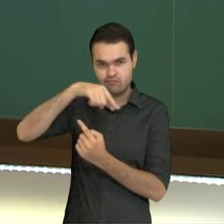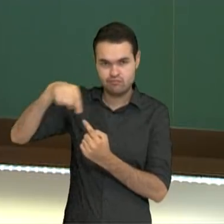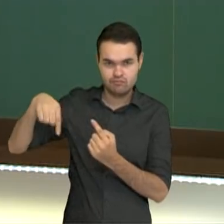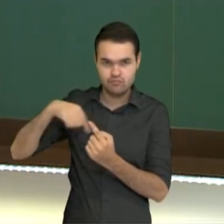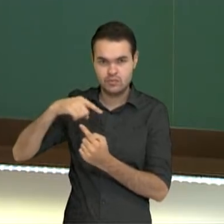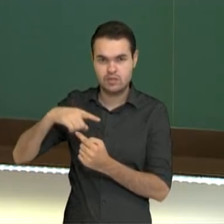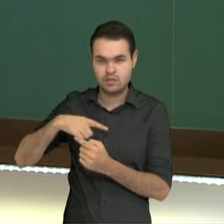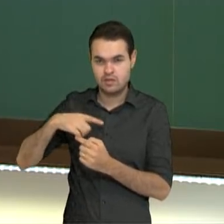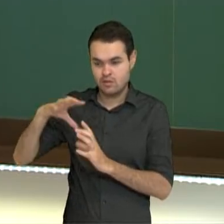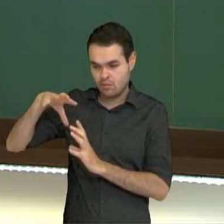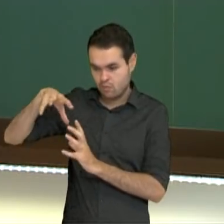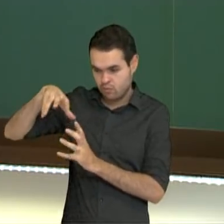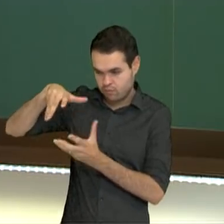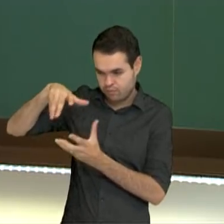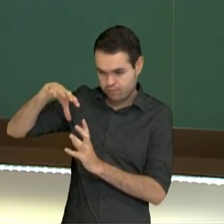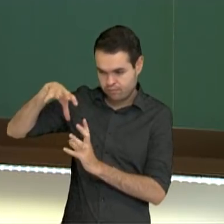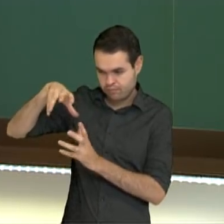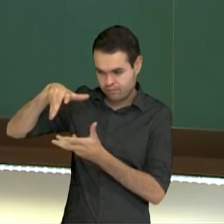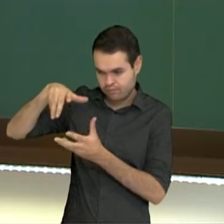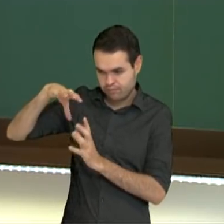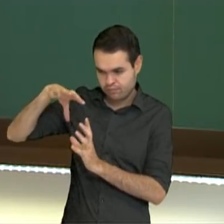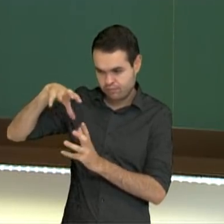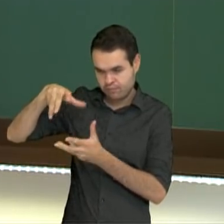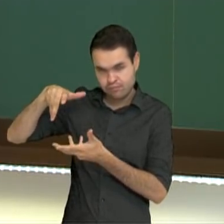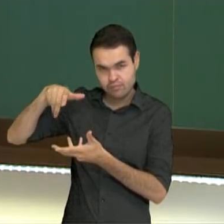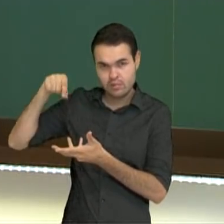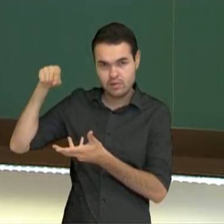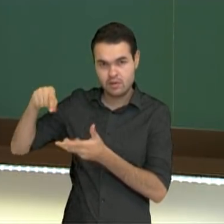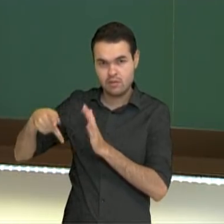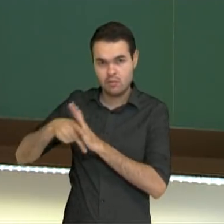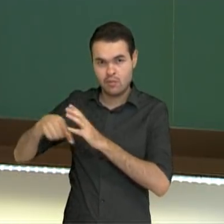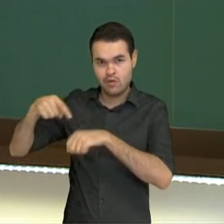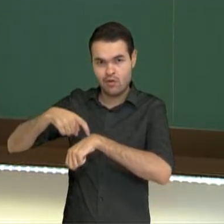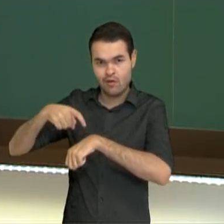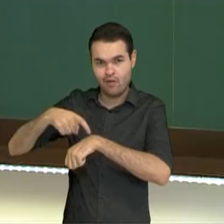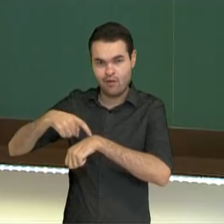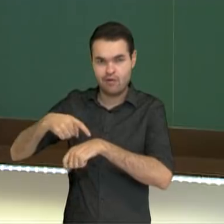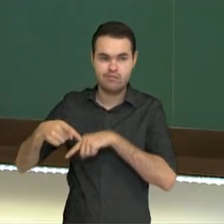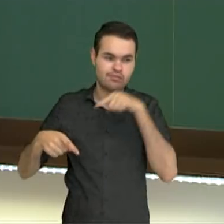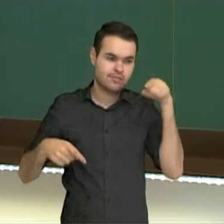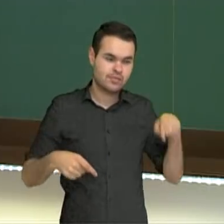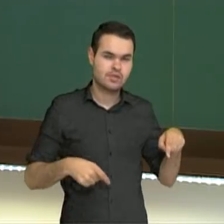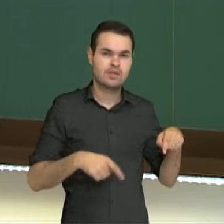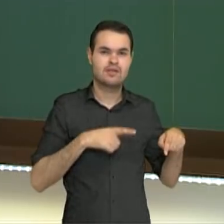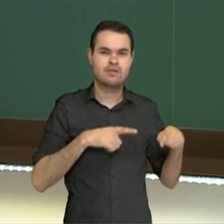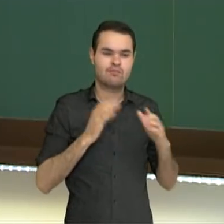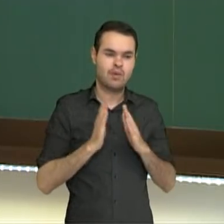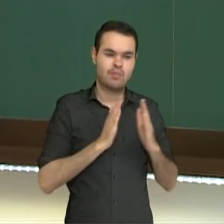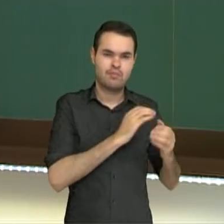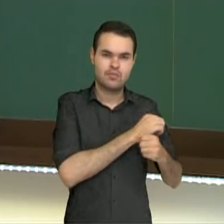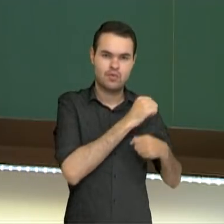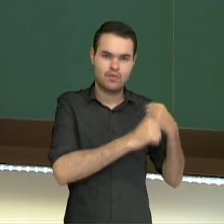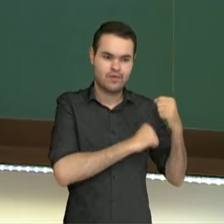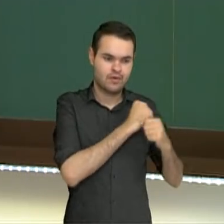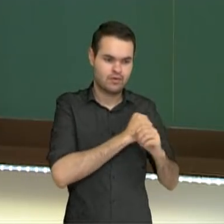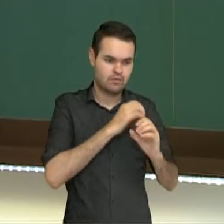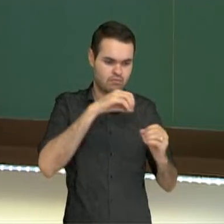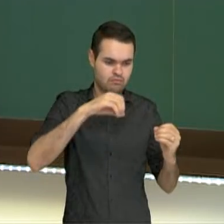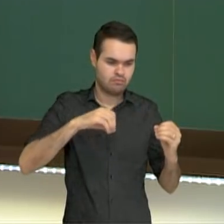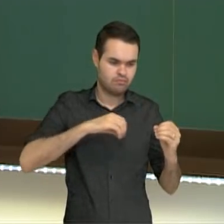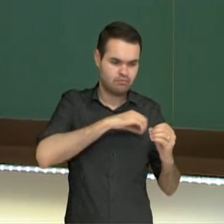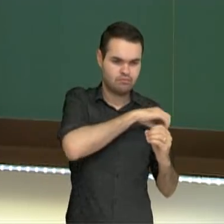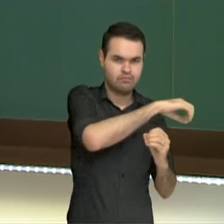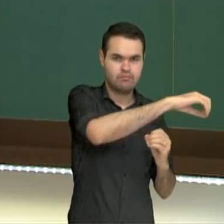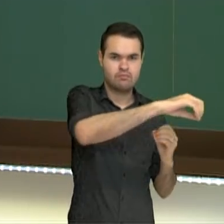a divisão das zonas térmicas, que estão mais relacionadas ali à questão da translação da Terra, certo? E eles influenciam